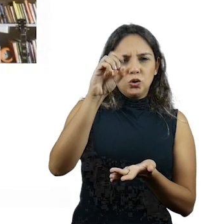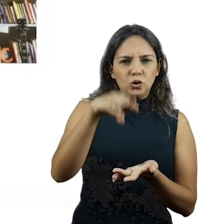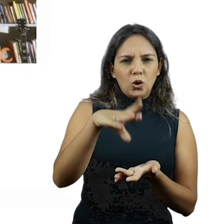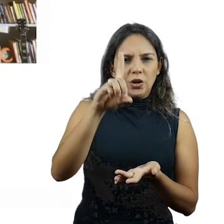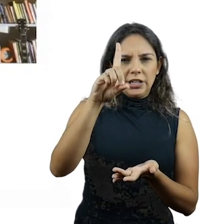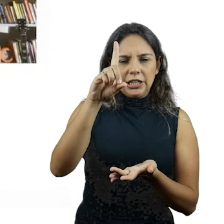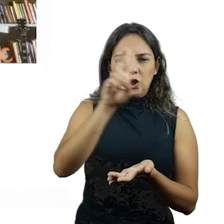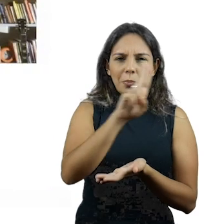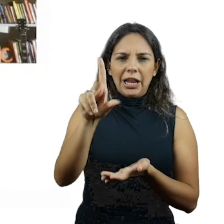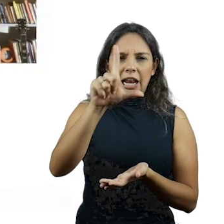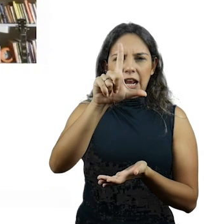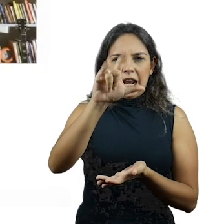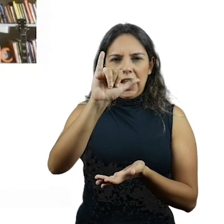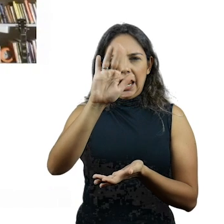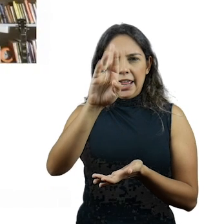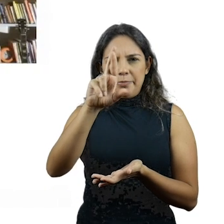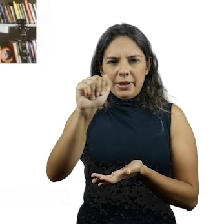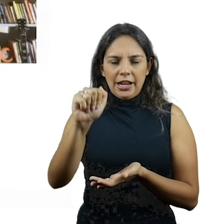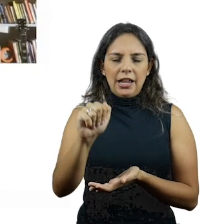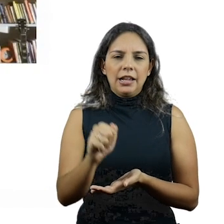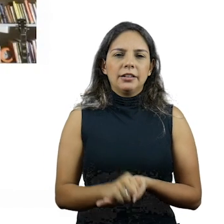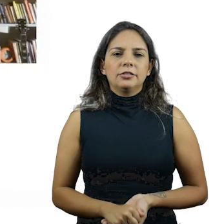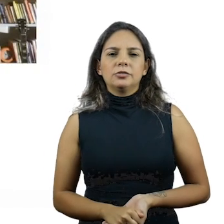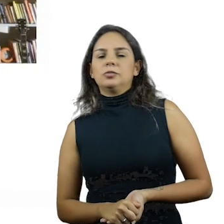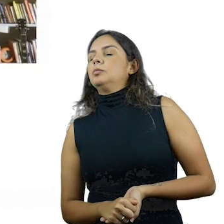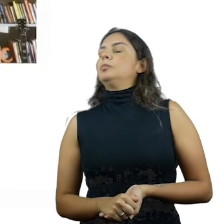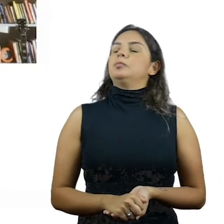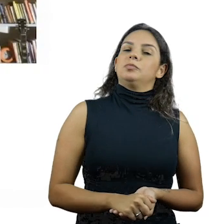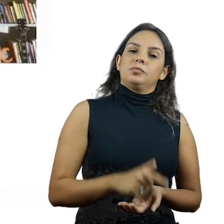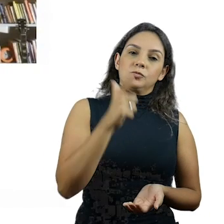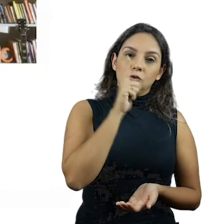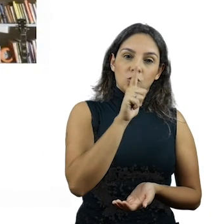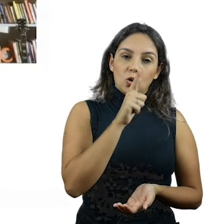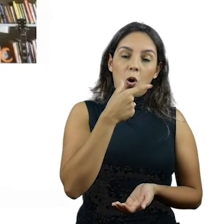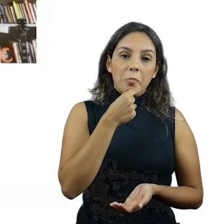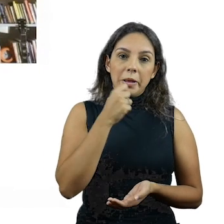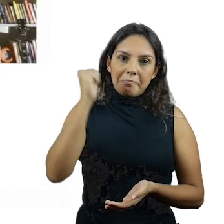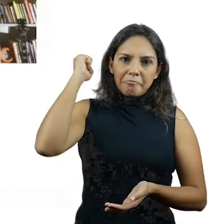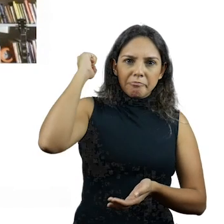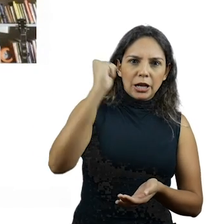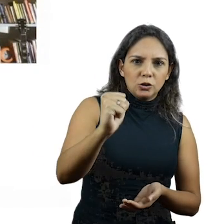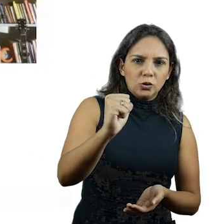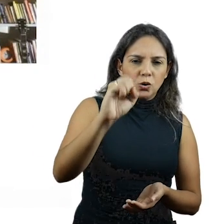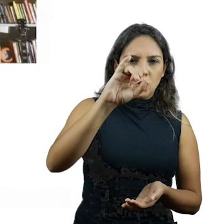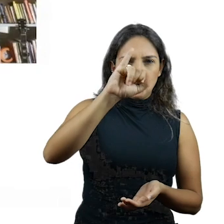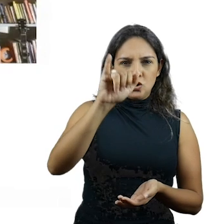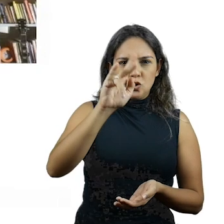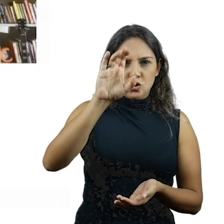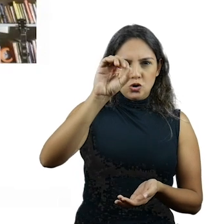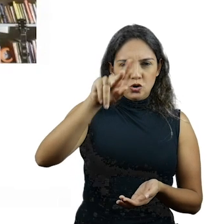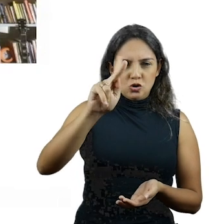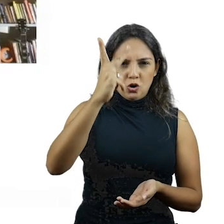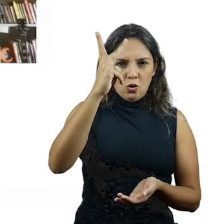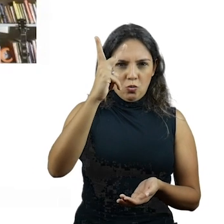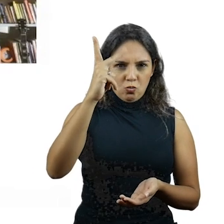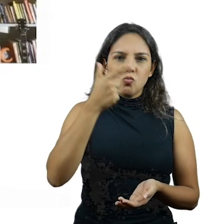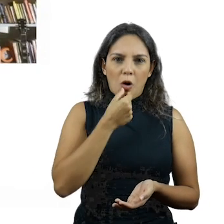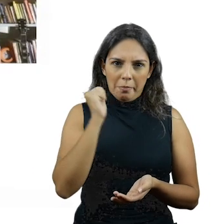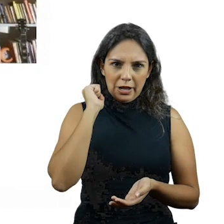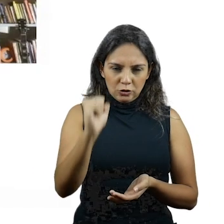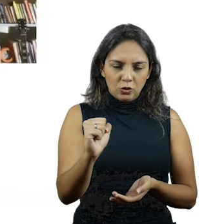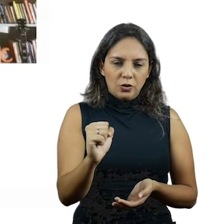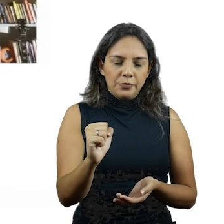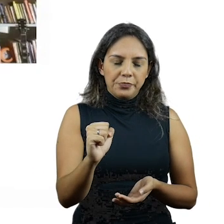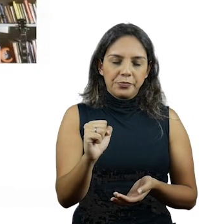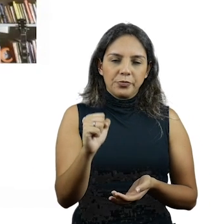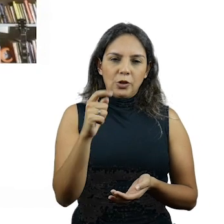Libra, que ele conta a história do Lee Oswald, o assassino do John Kennedy, de uma maneira assim, em cima daqueles fatos reais que